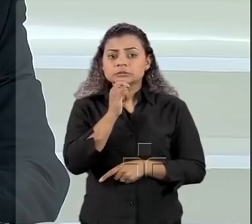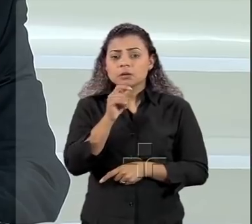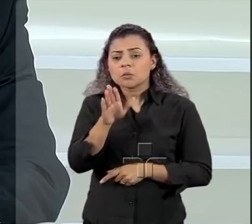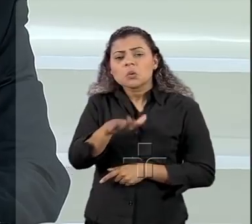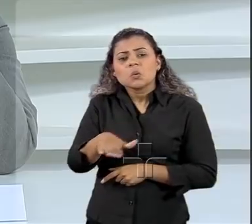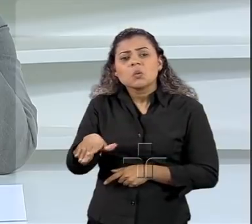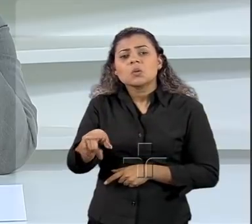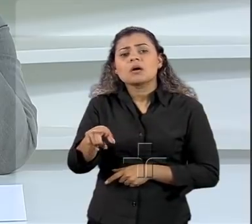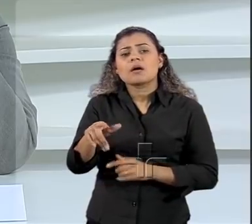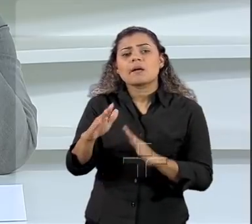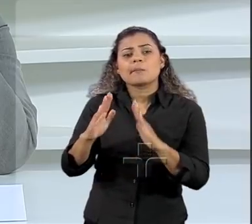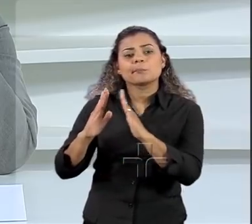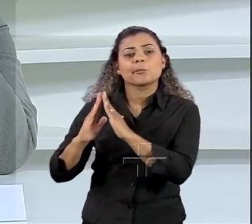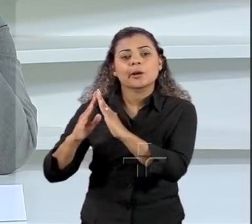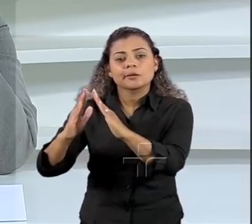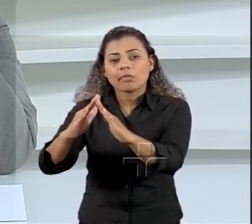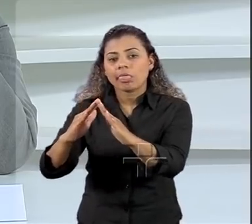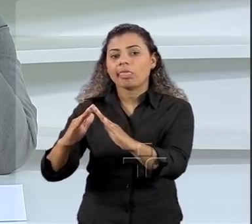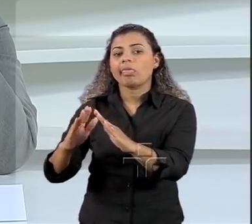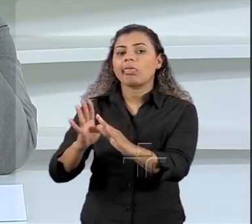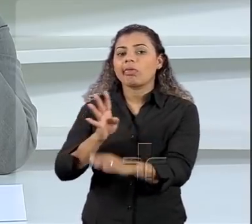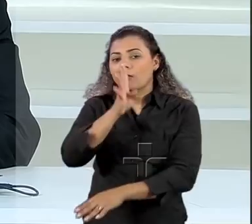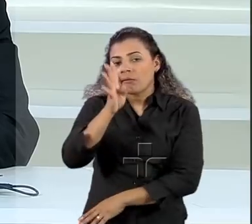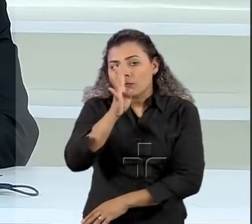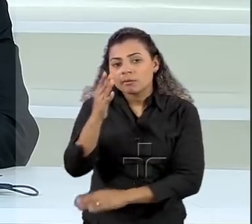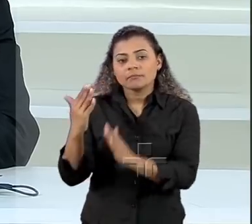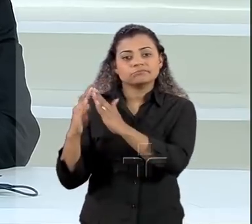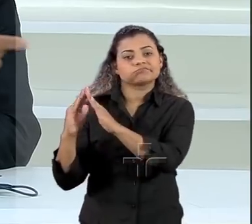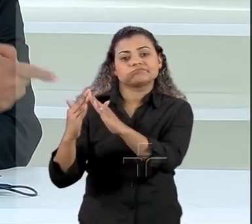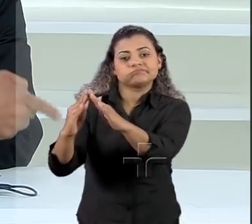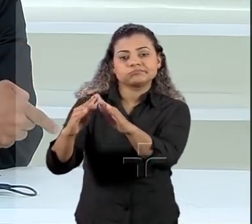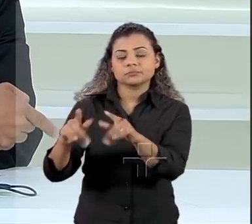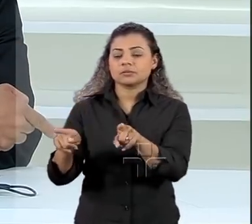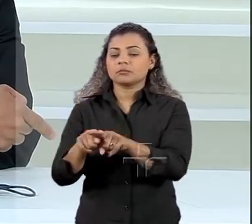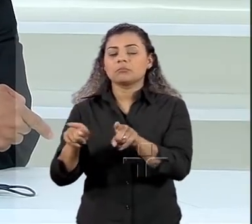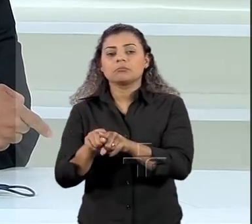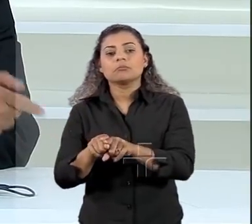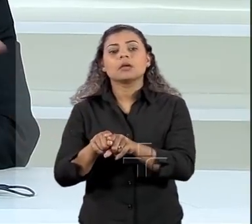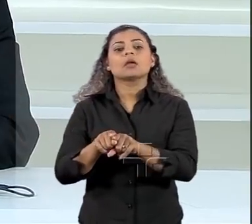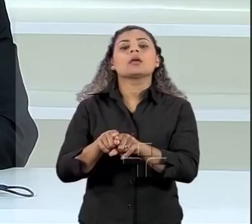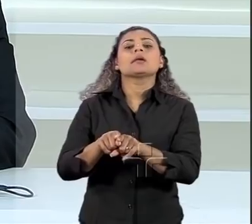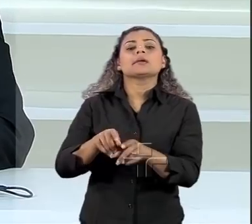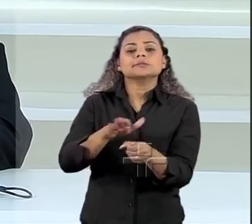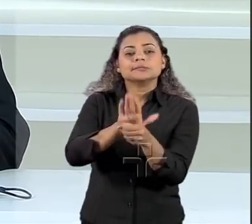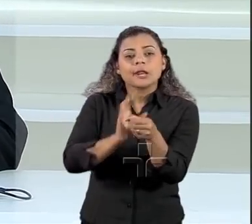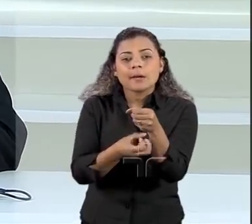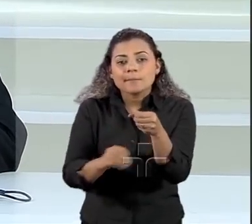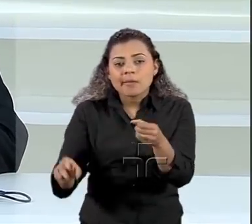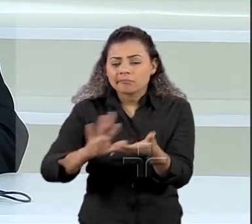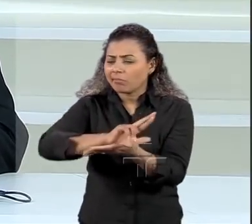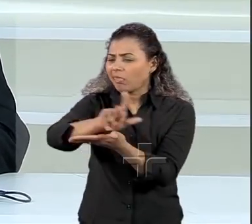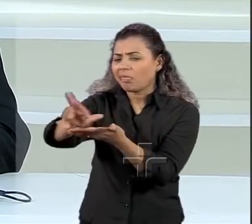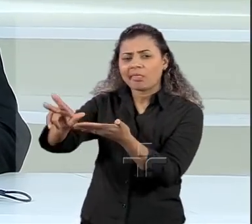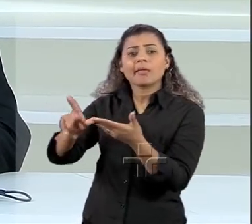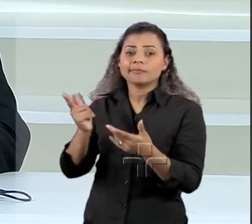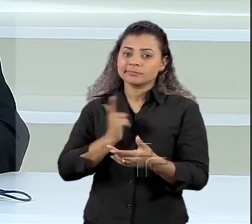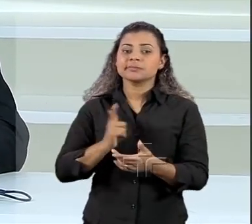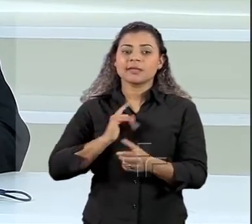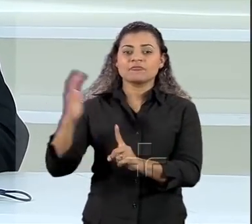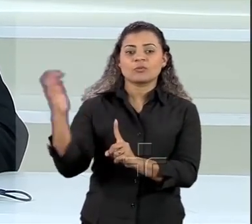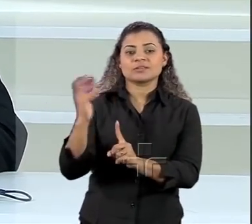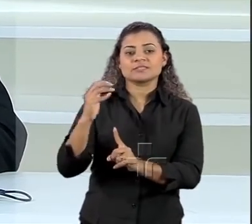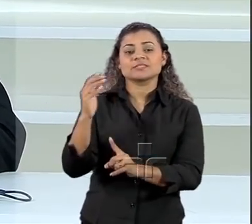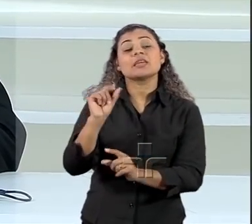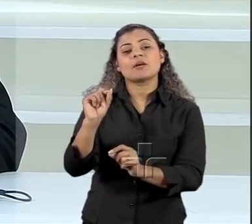de moradia, de saneamento e uma série de situações vão impactar diretamente na reemergência de situações